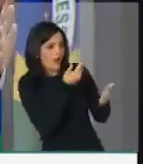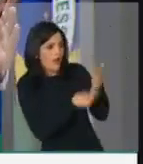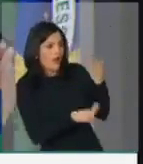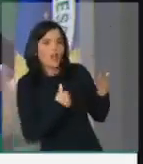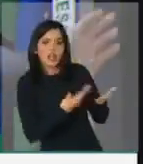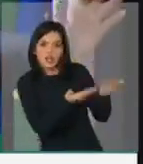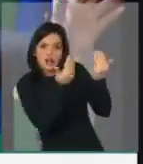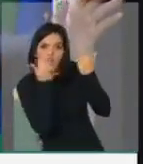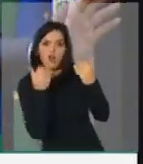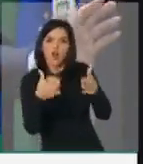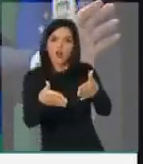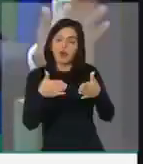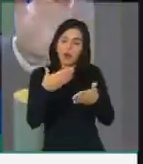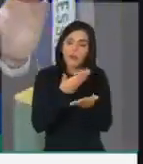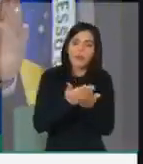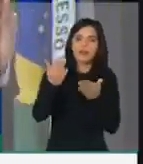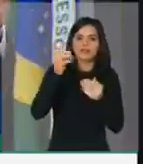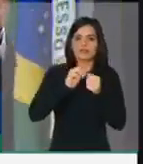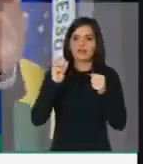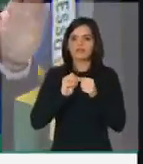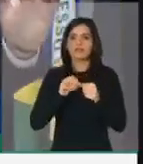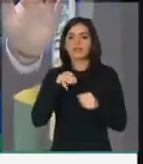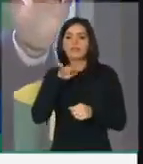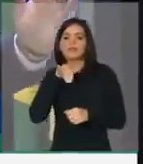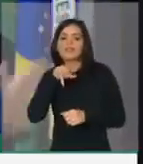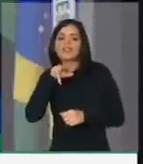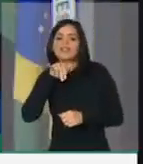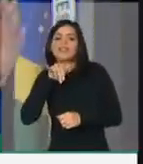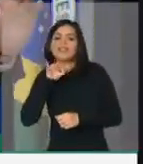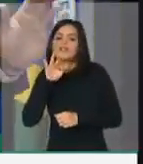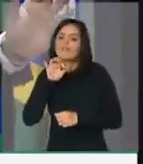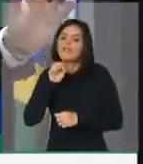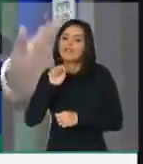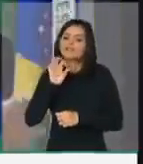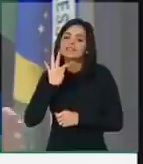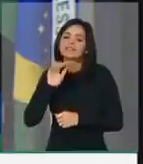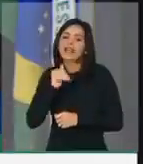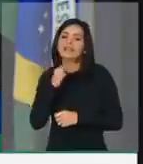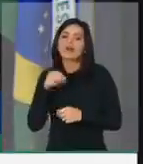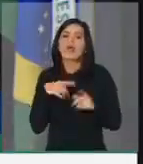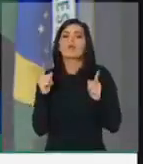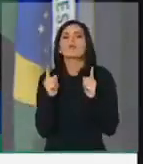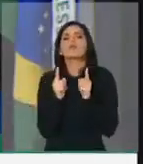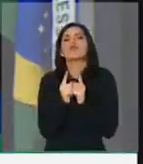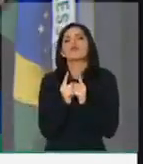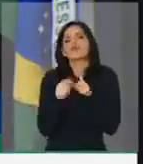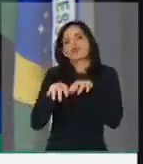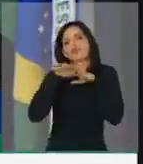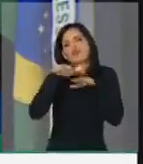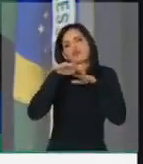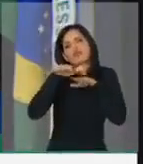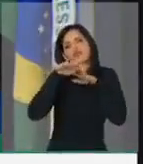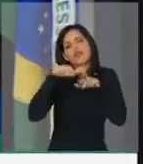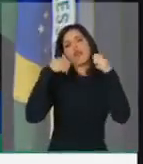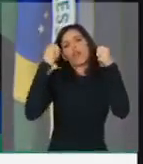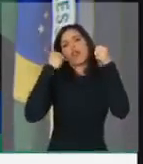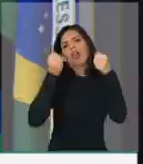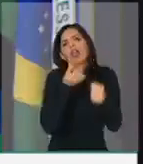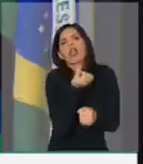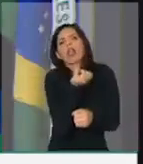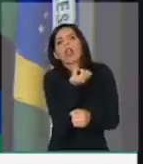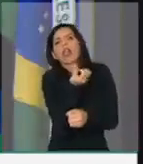ruas começam a fazer as suas me infestações convocará se exato para ações que da meia dúzia